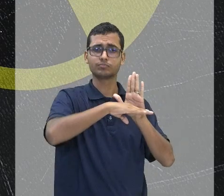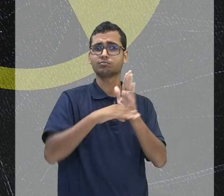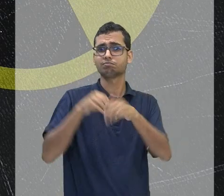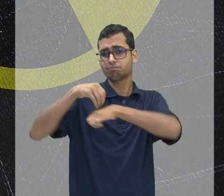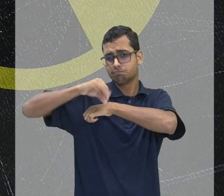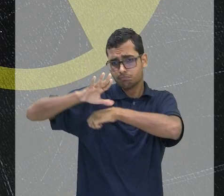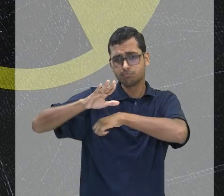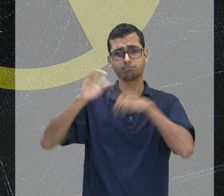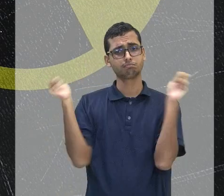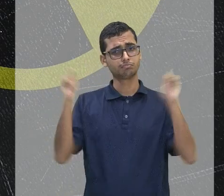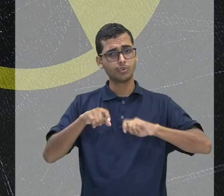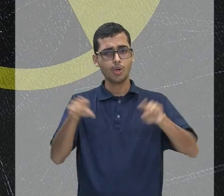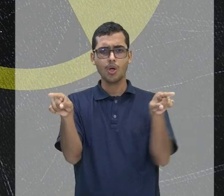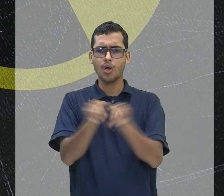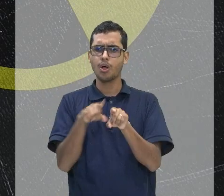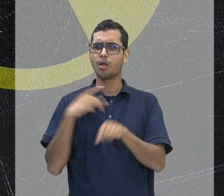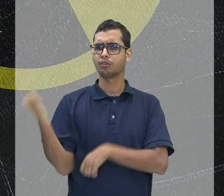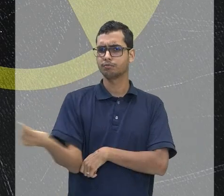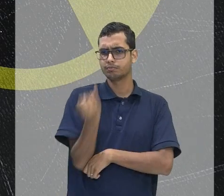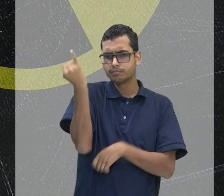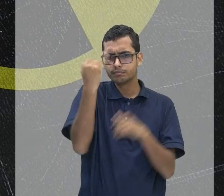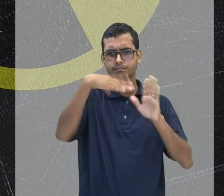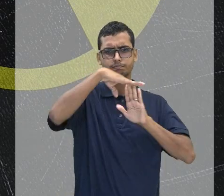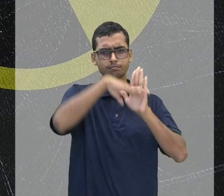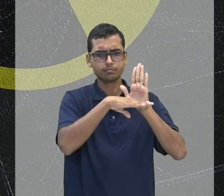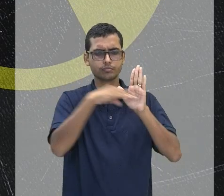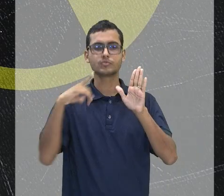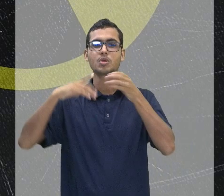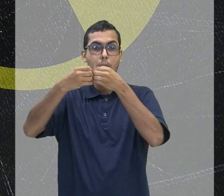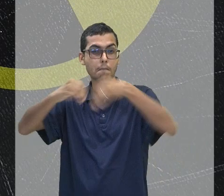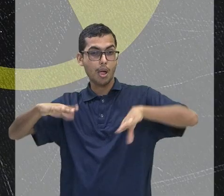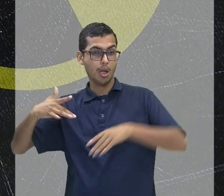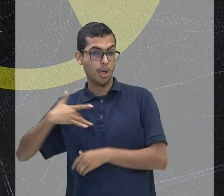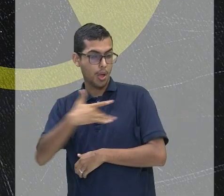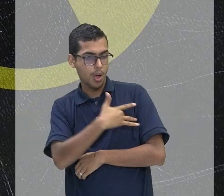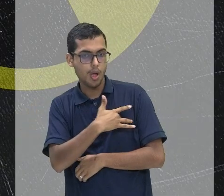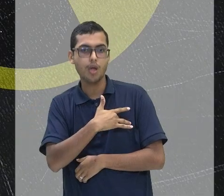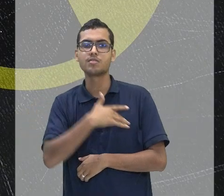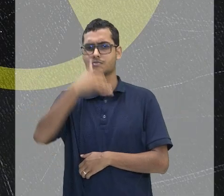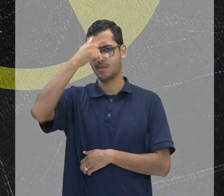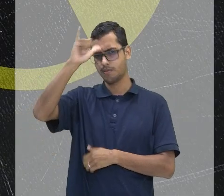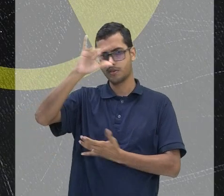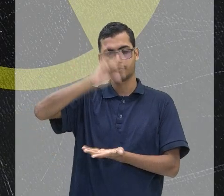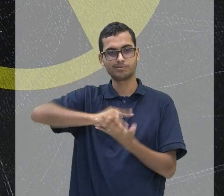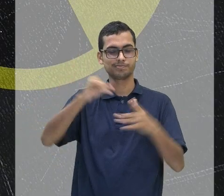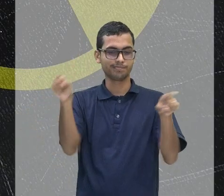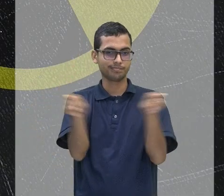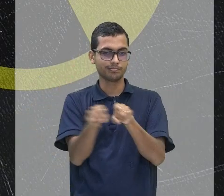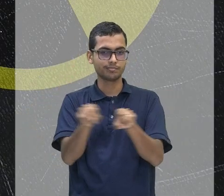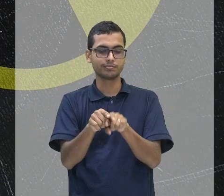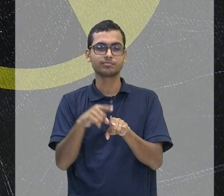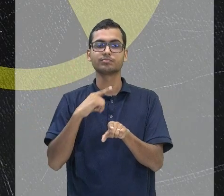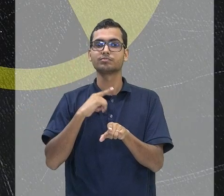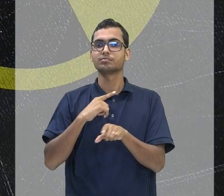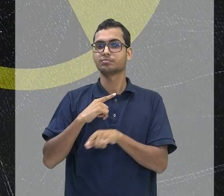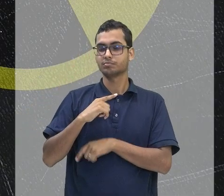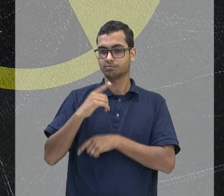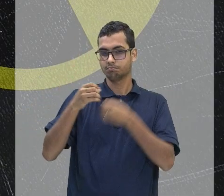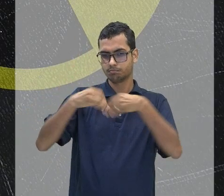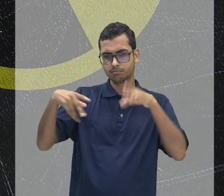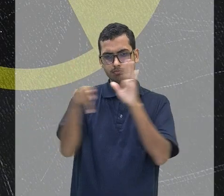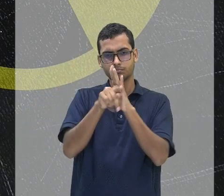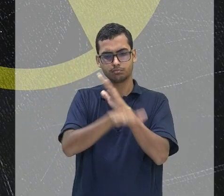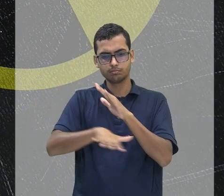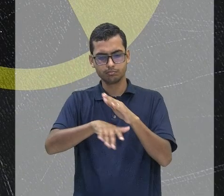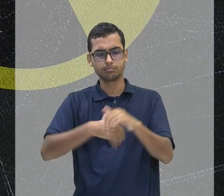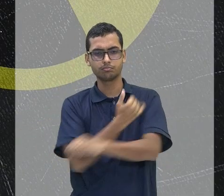mas uma medida fundamental para prevenir danos à saúde e ao meio ambiente. Também é necessário seguir os protocolos de